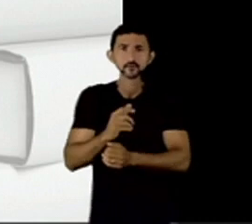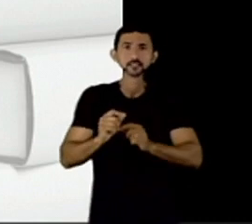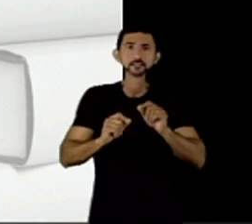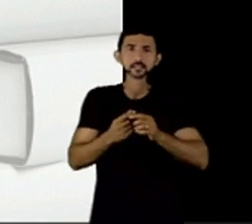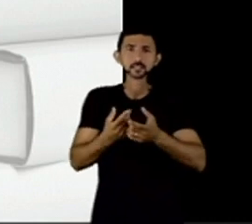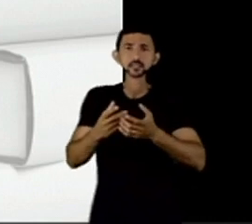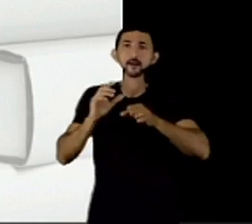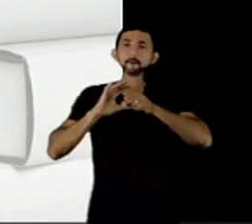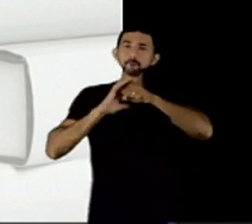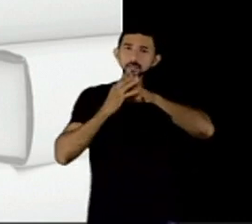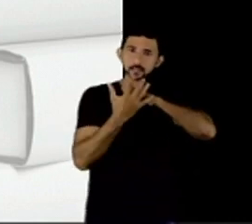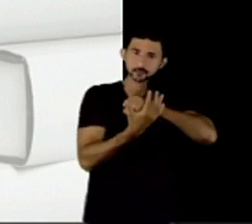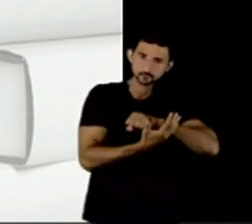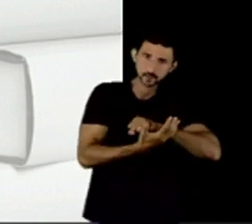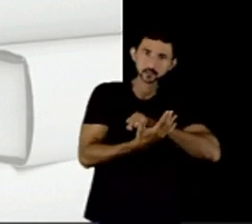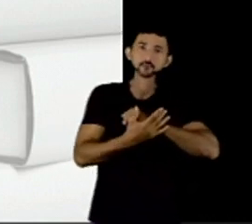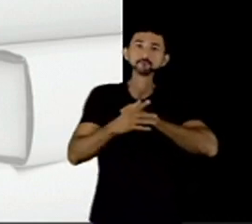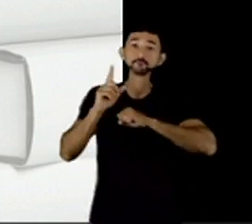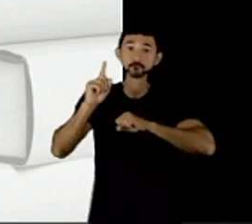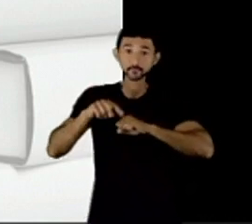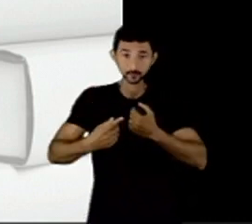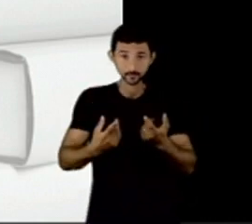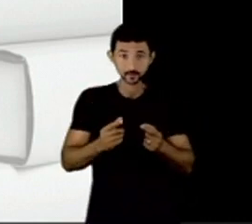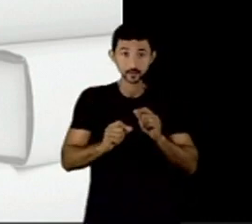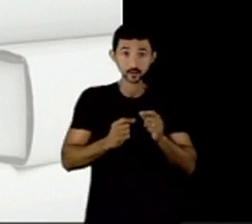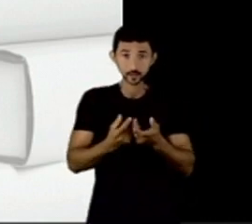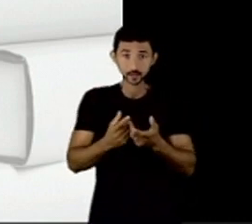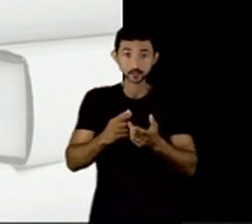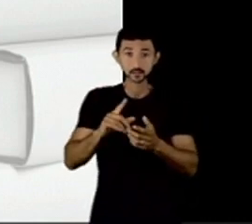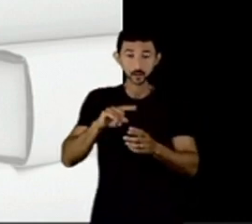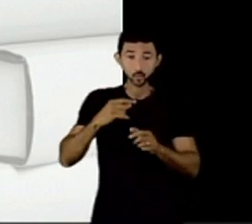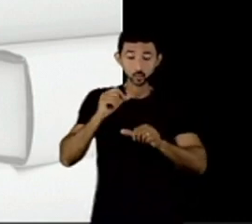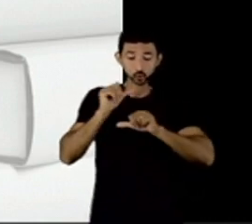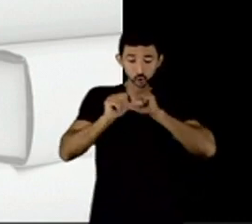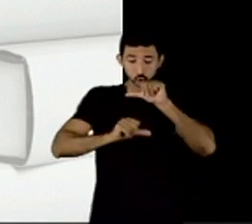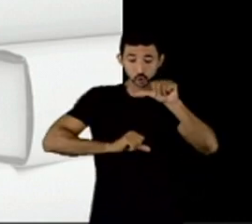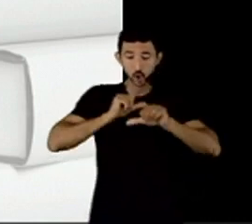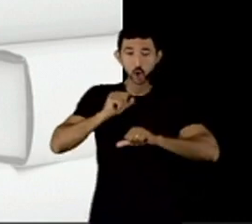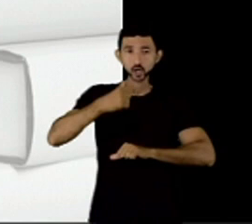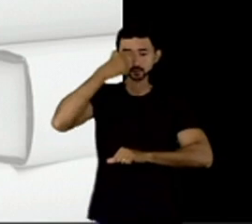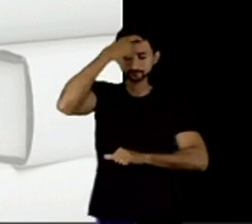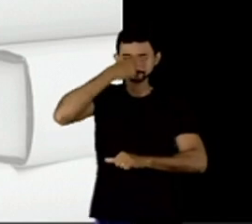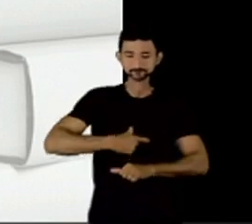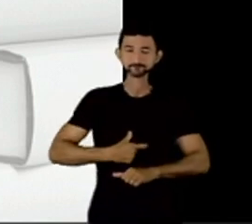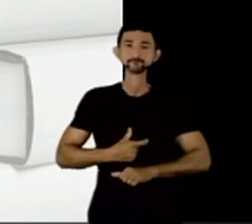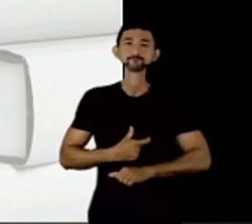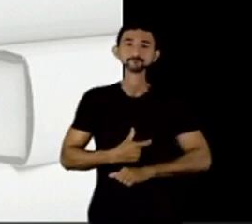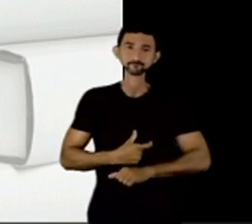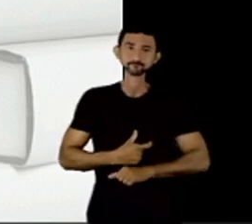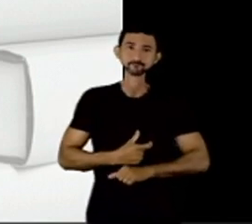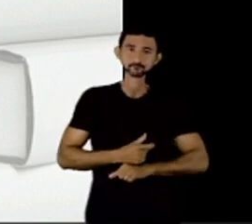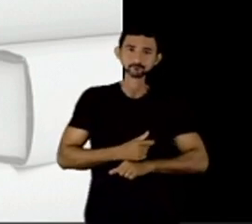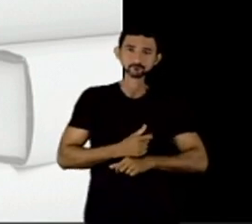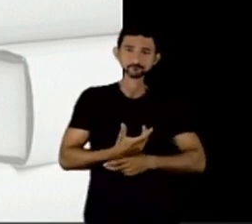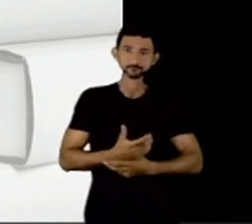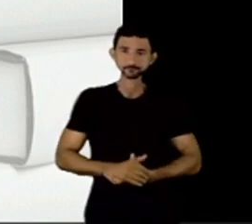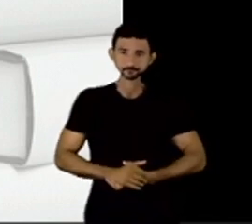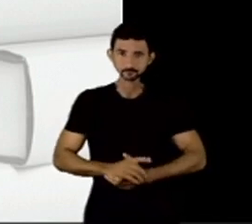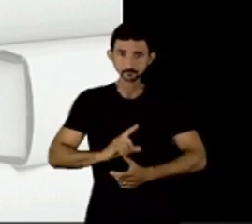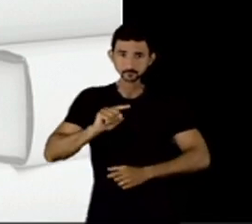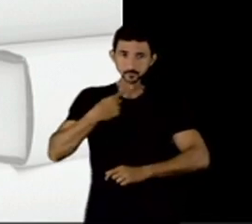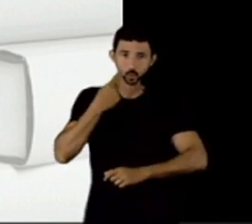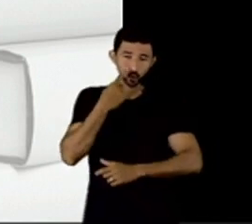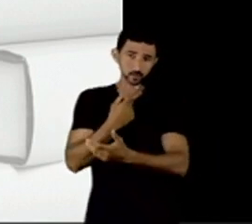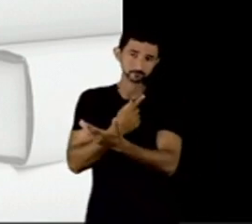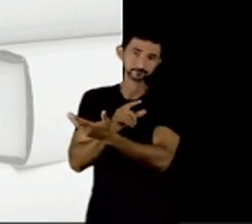que a pandemia, ela foi também um elemento transformador das pessoas. E nesse outro trechinho aqui,